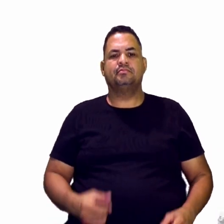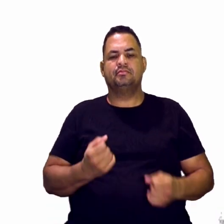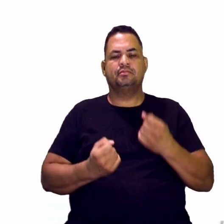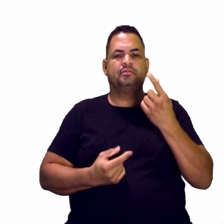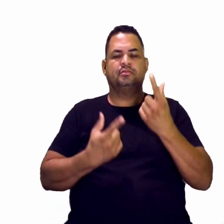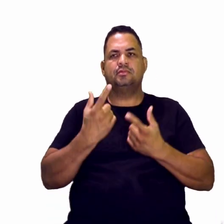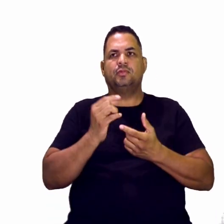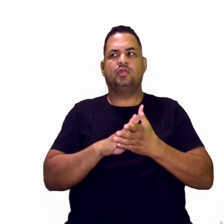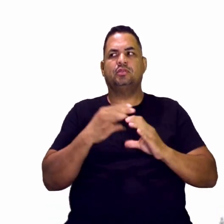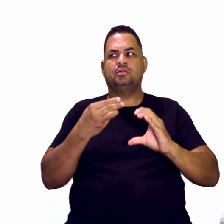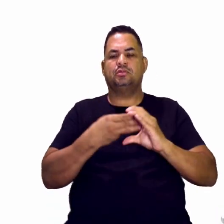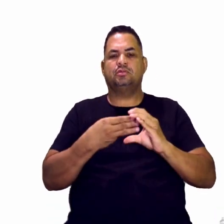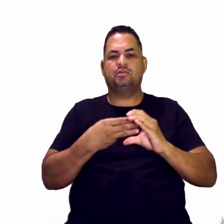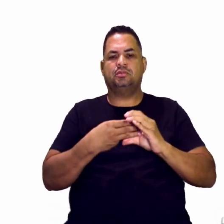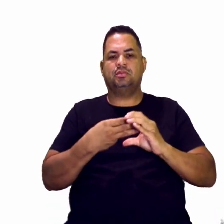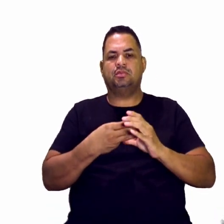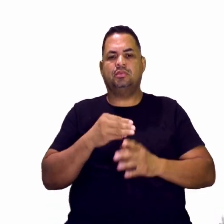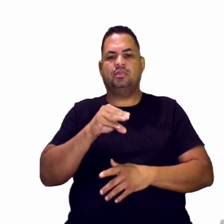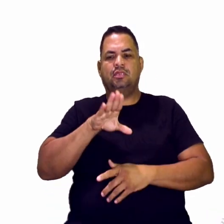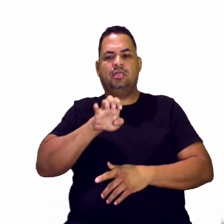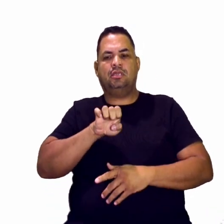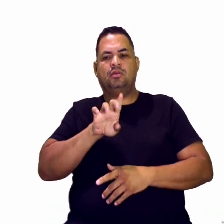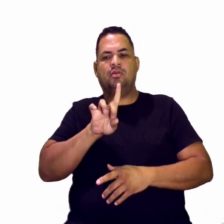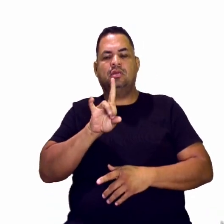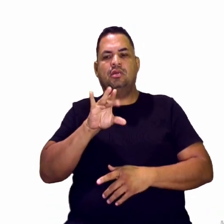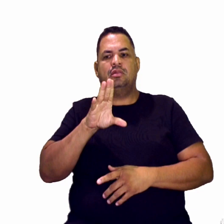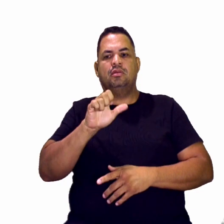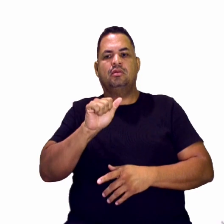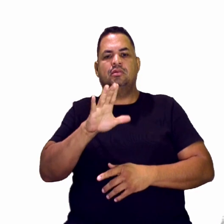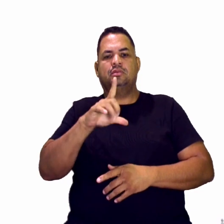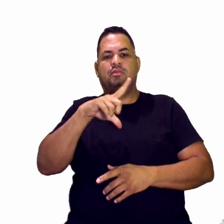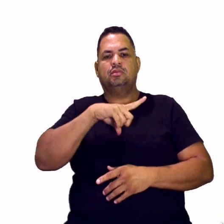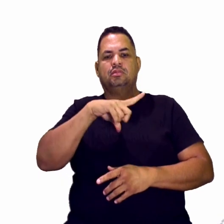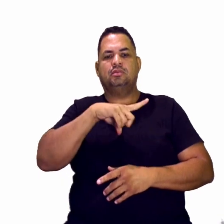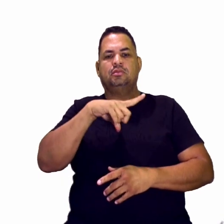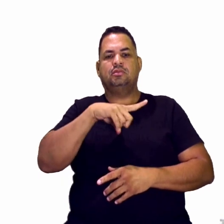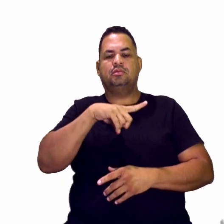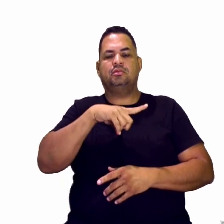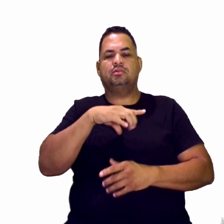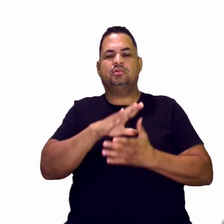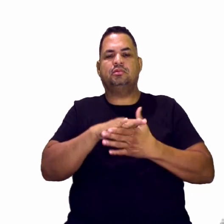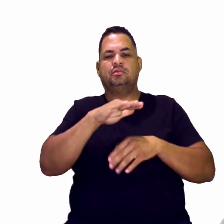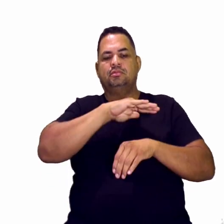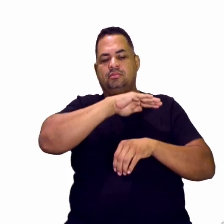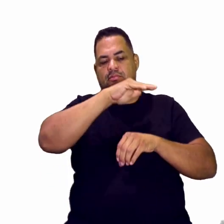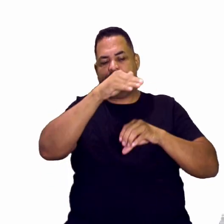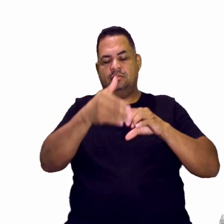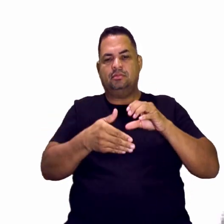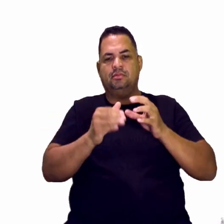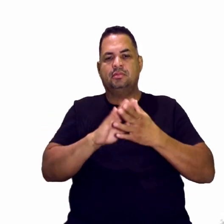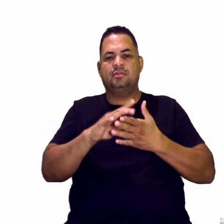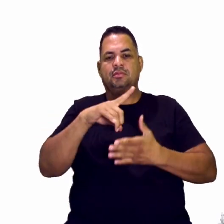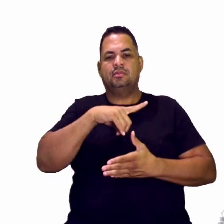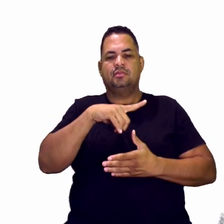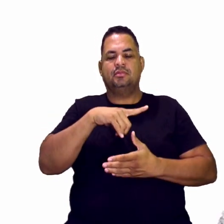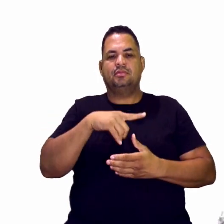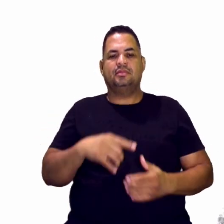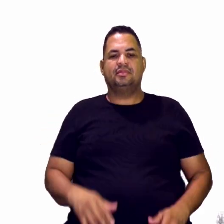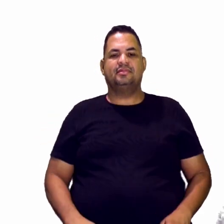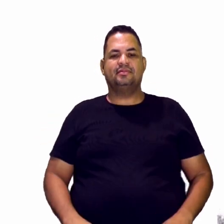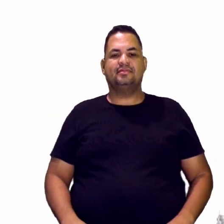algumas outras células eucariontes vão possuir parede celular. Além das plantas, nós temos